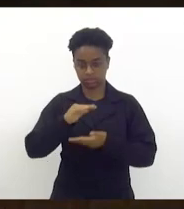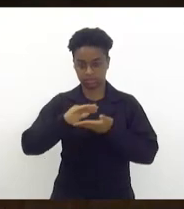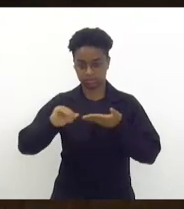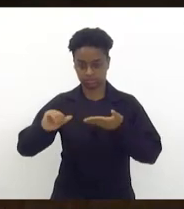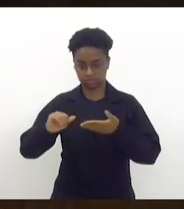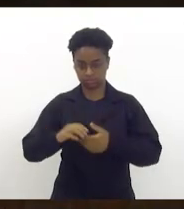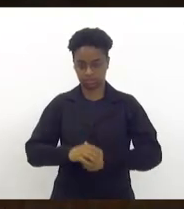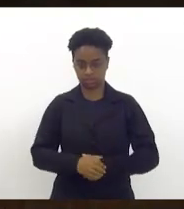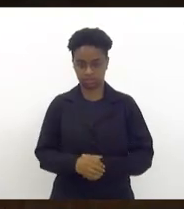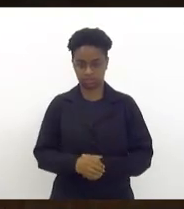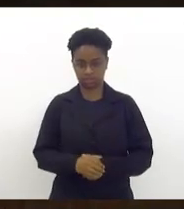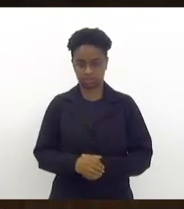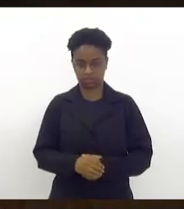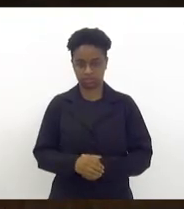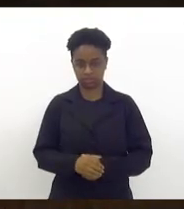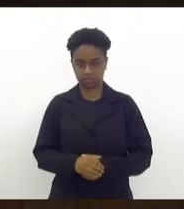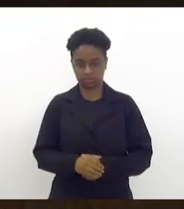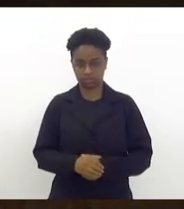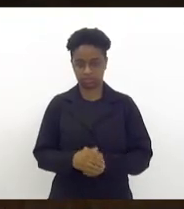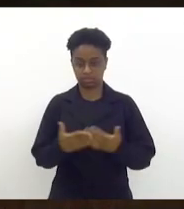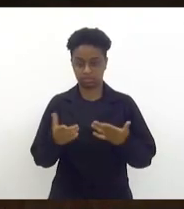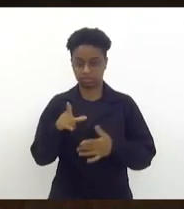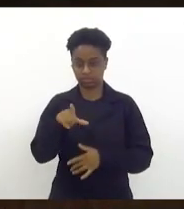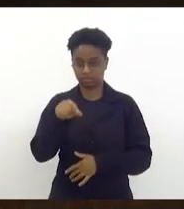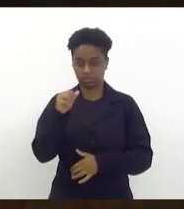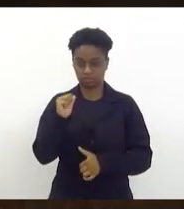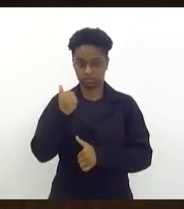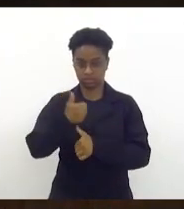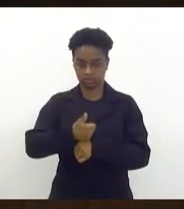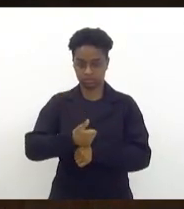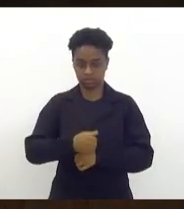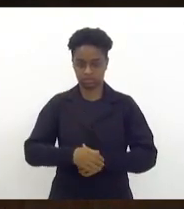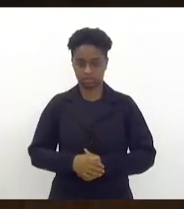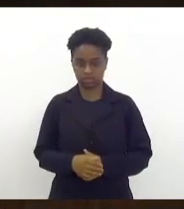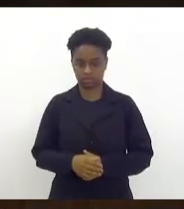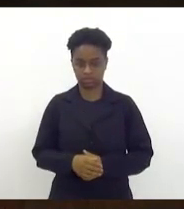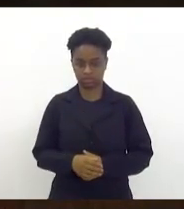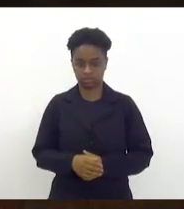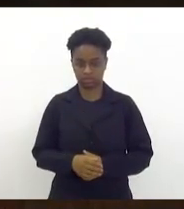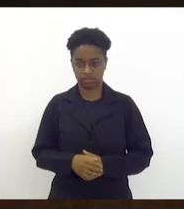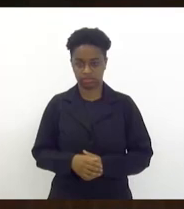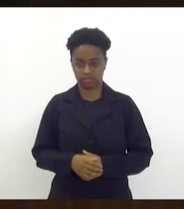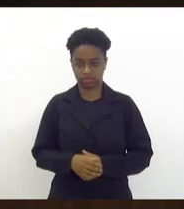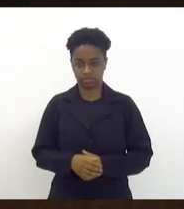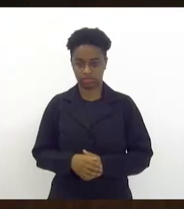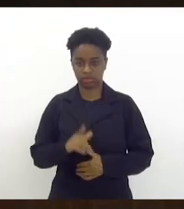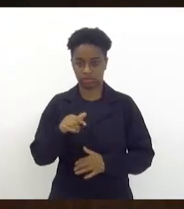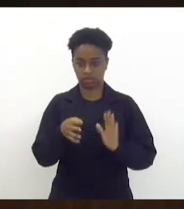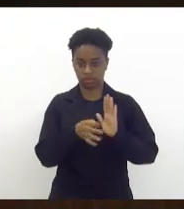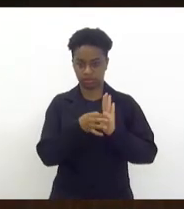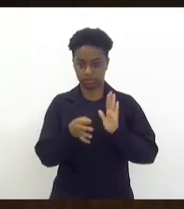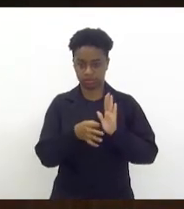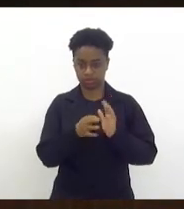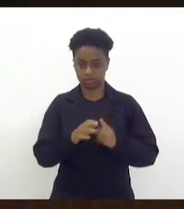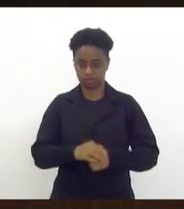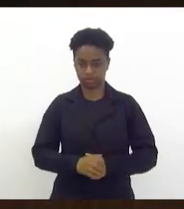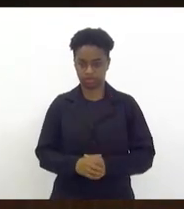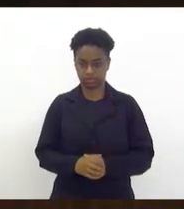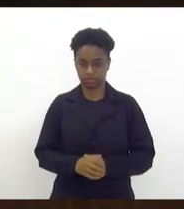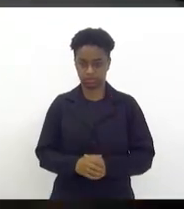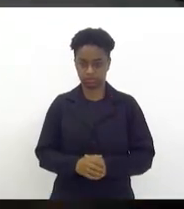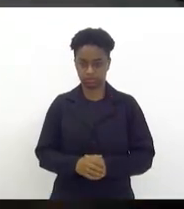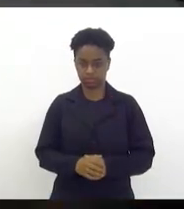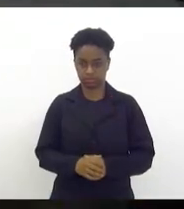supressiva, optando por substitutivo. É o parecer, presidente.